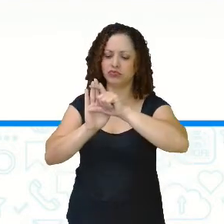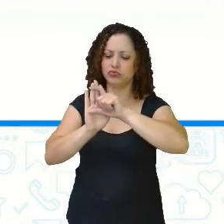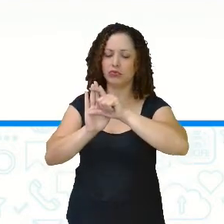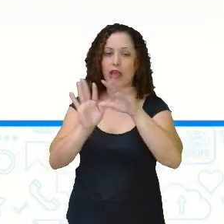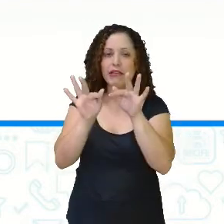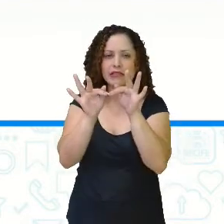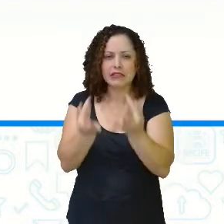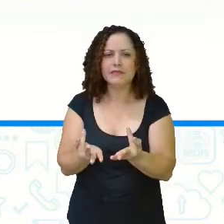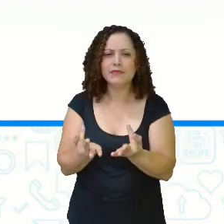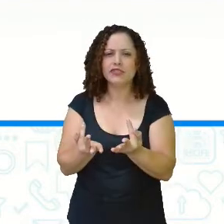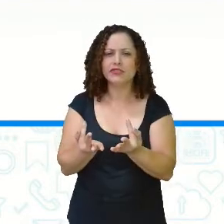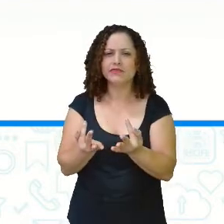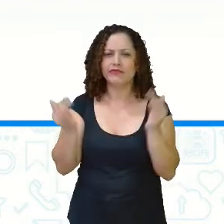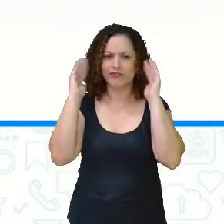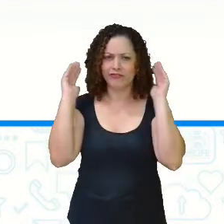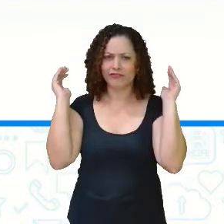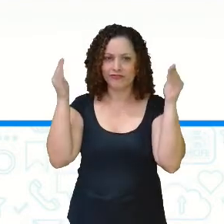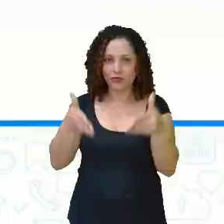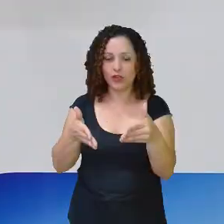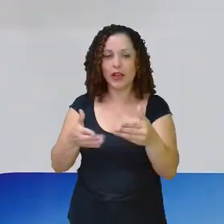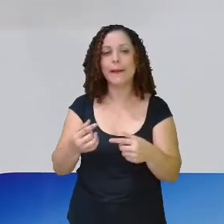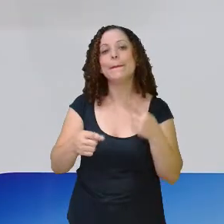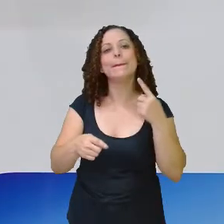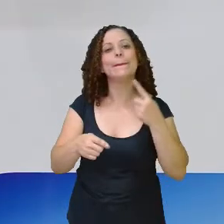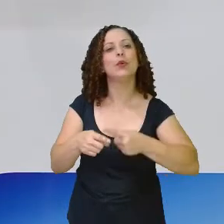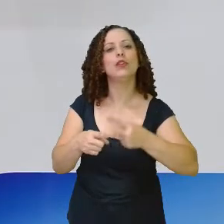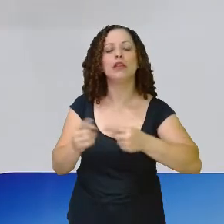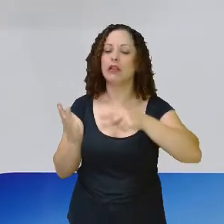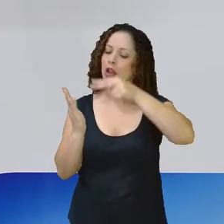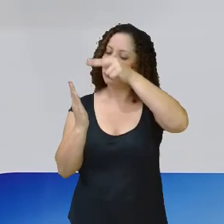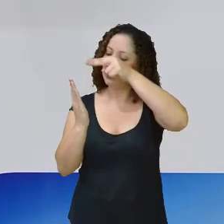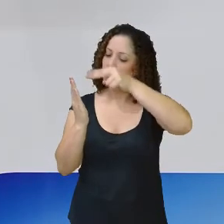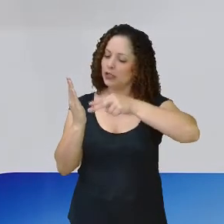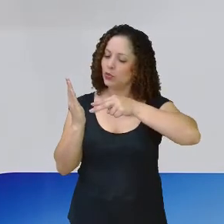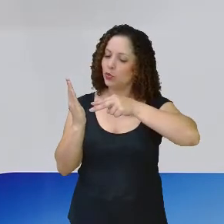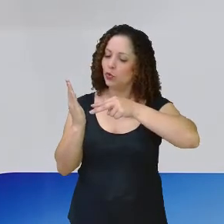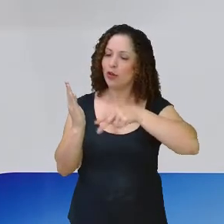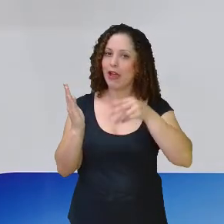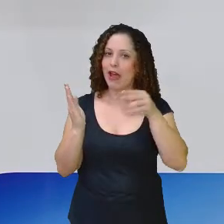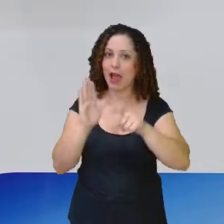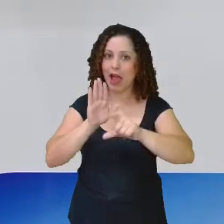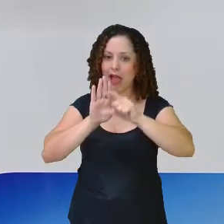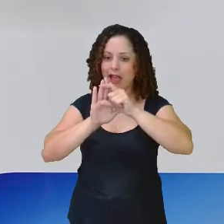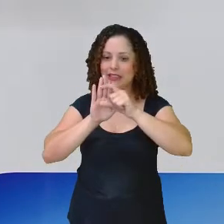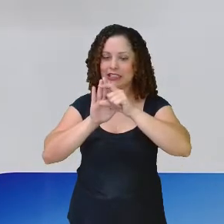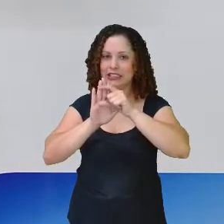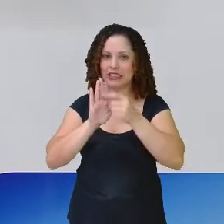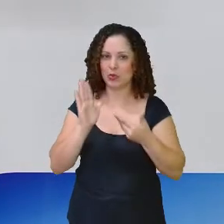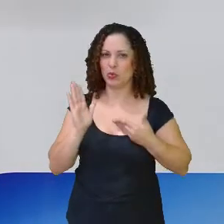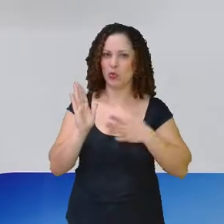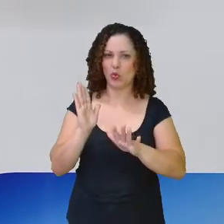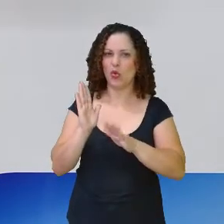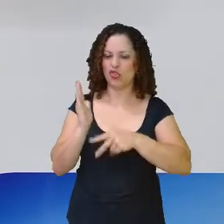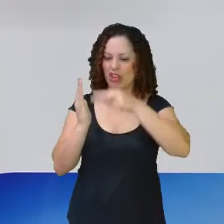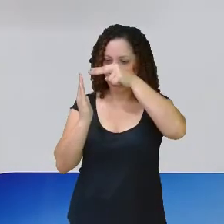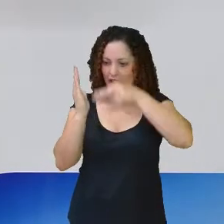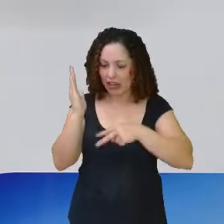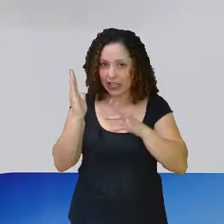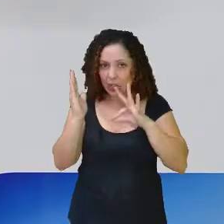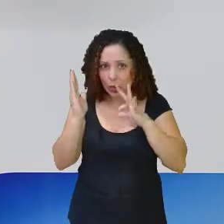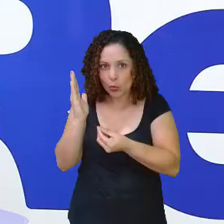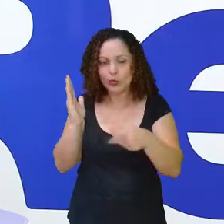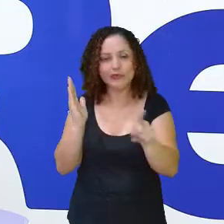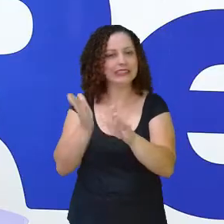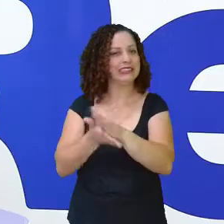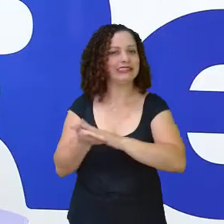e interessante. Porque nesses 2 primeiros minutos de leitura, professor Givanilson, que se você não gostar do meu artigo, você não lê mais. Já muda, a gente